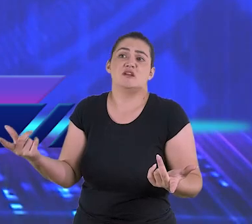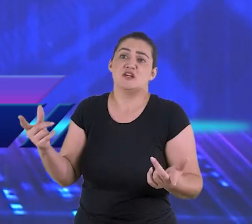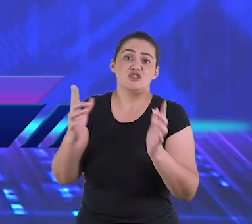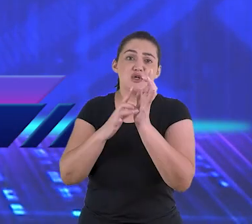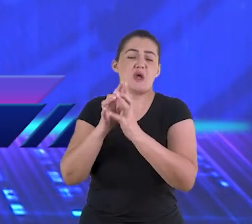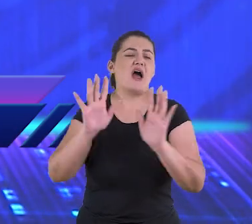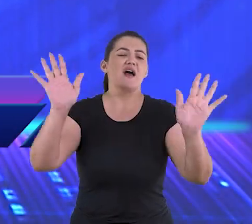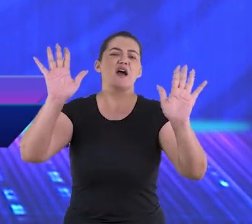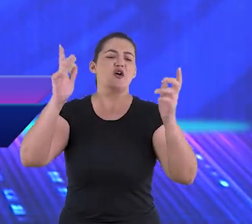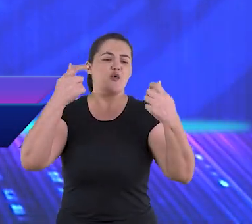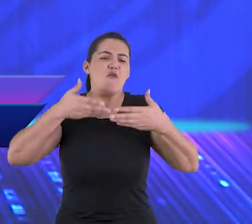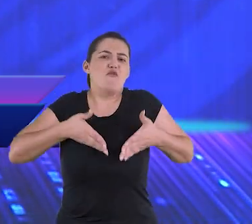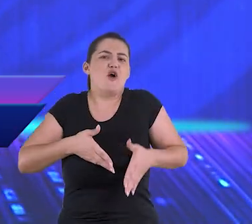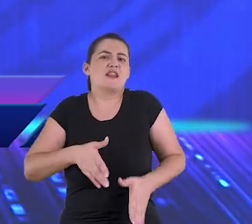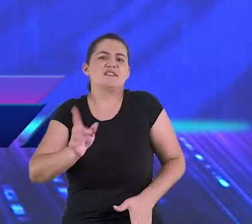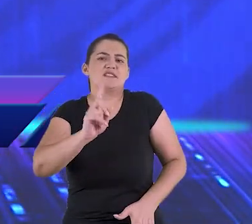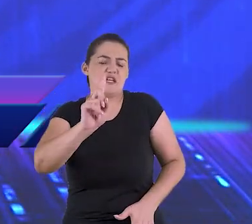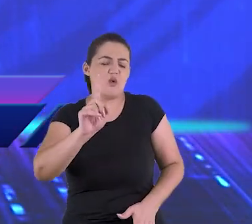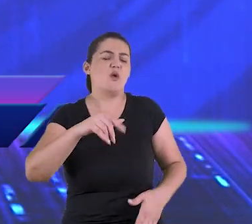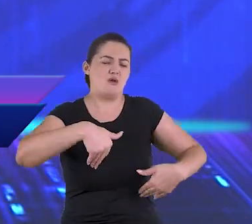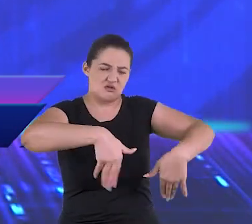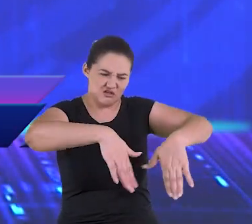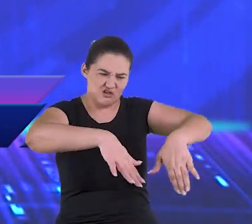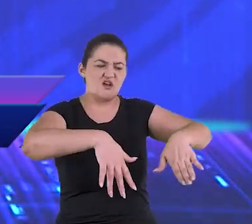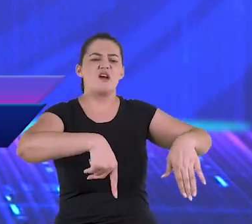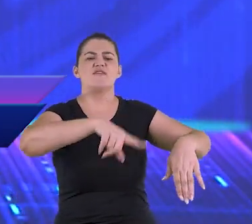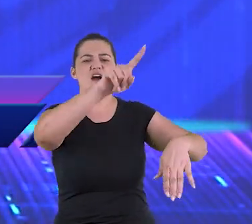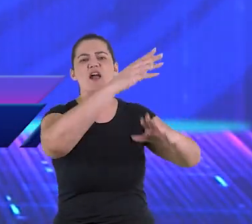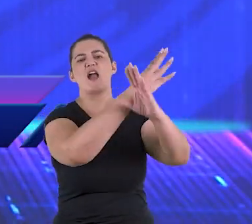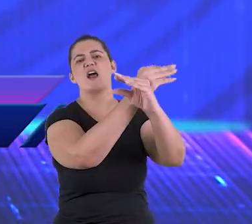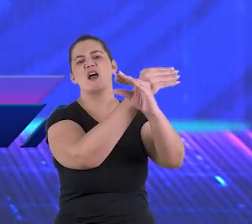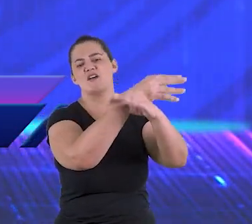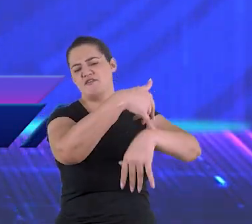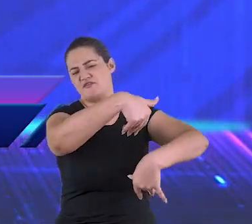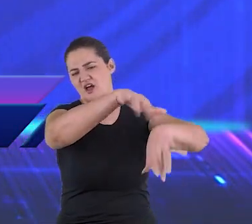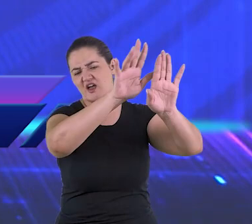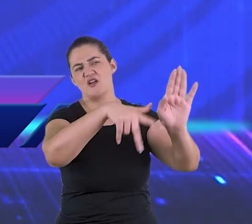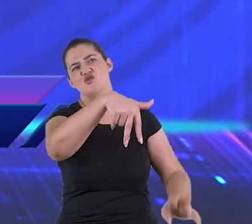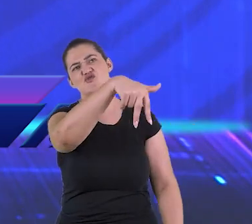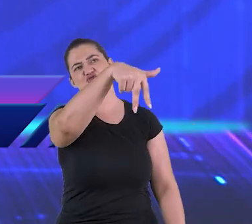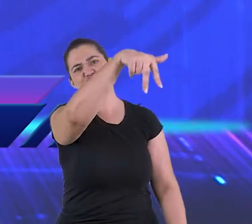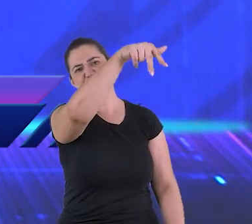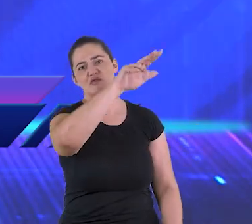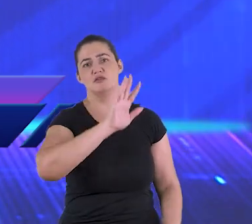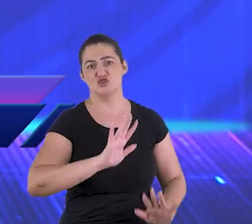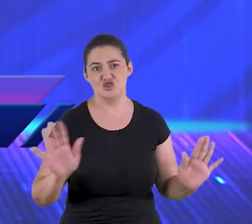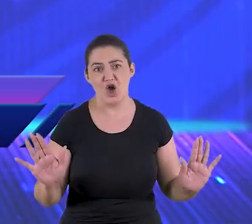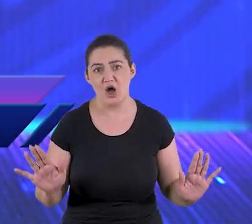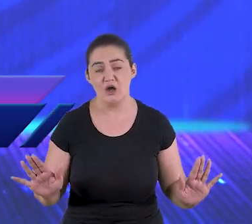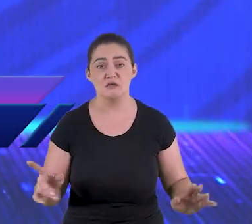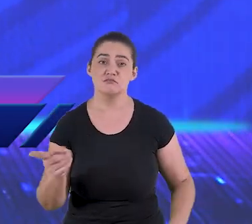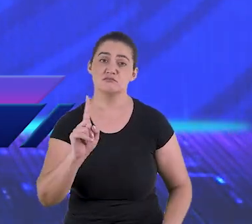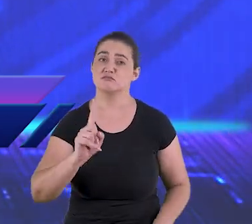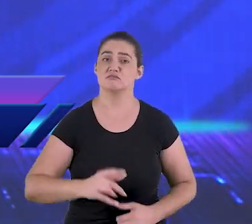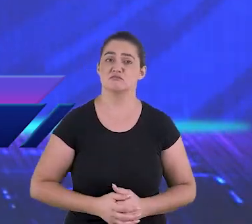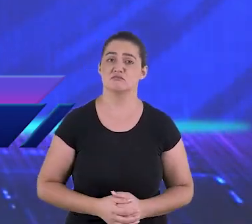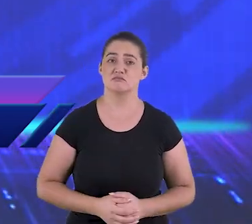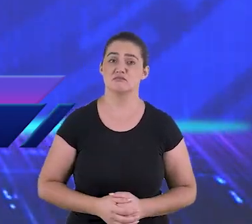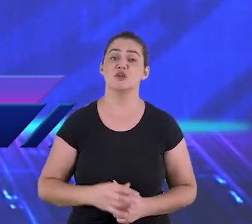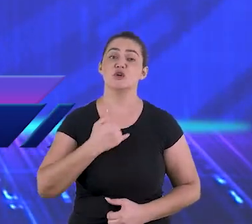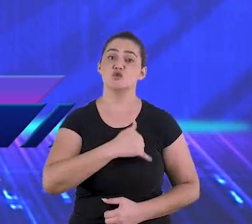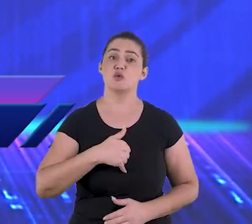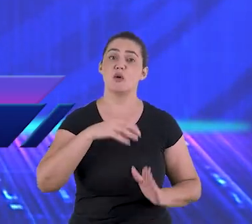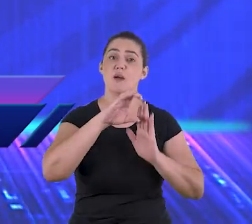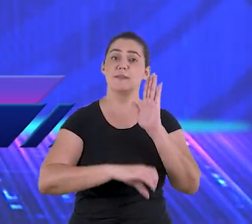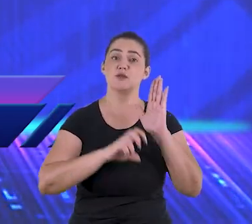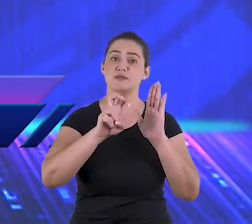voltar? Jesus então desencarna as pessoas, leva para o céu e quando ele volta todo mundo reencarna outra vez? Volta a essa terra apenas para sair